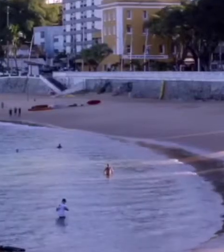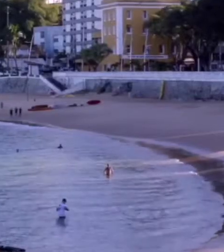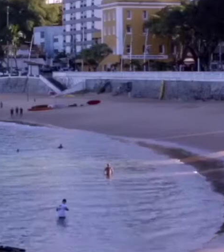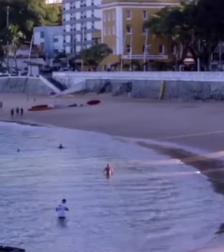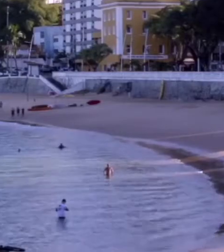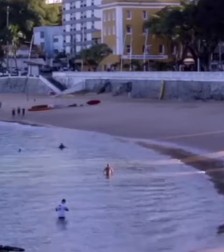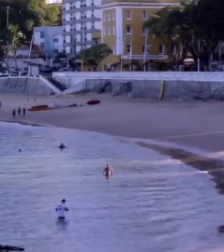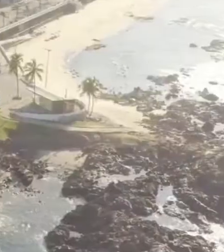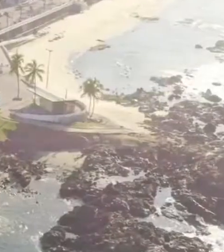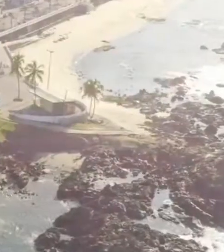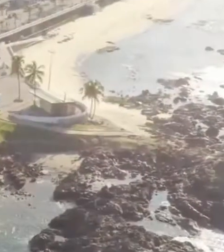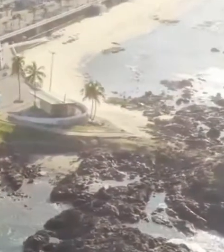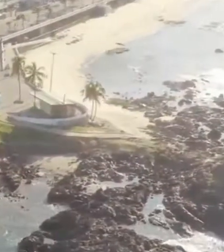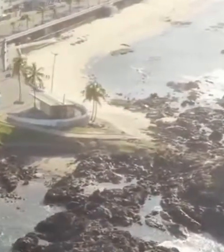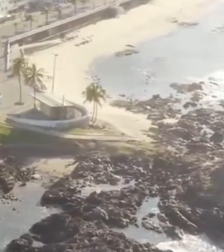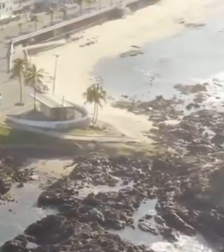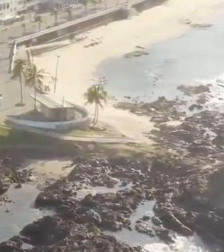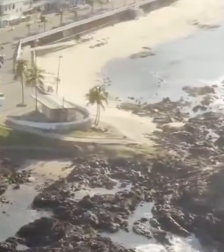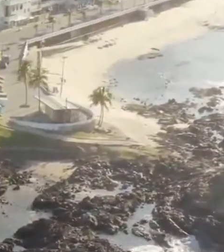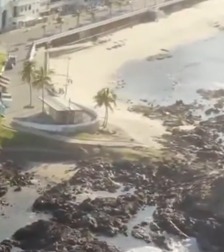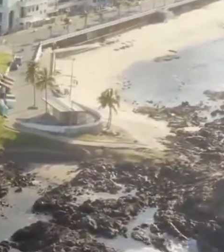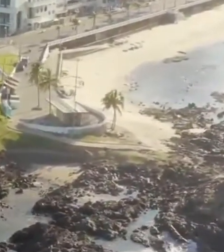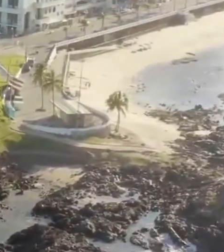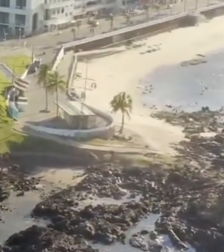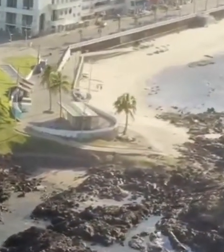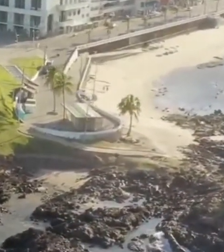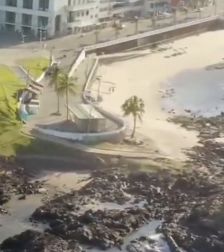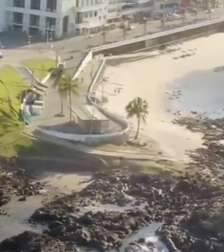Salvador, Bahia, Brasil.